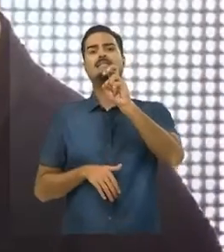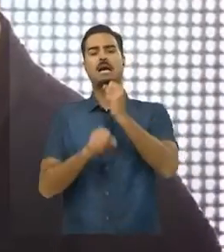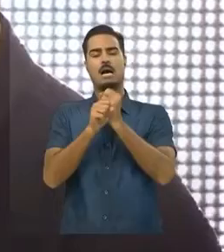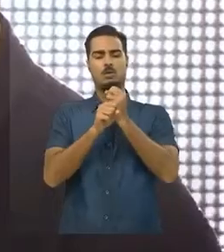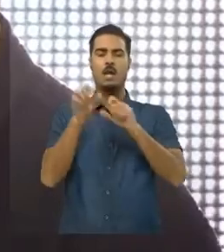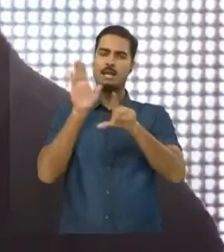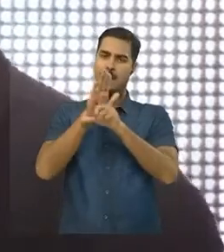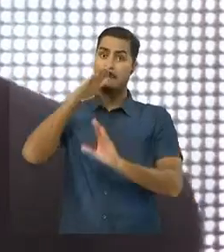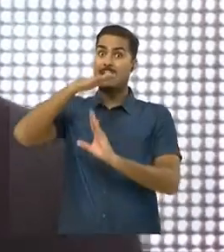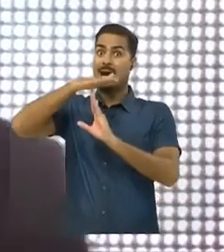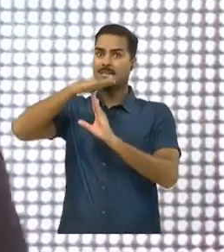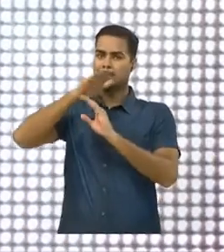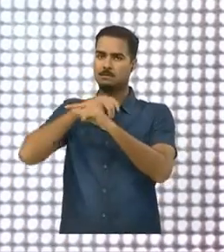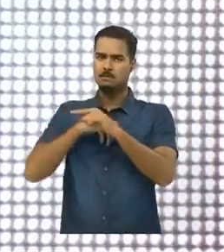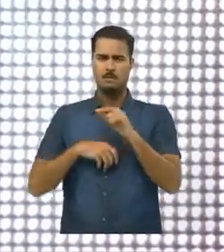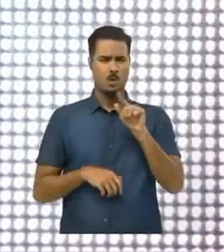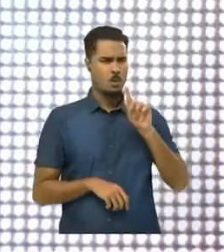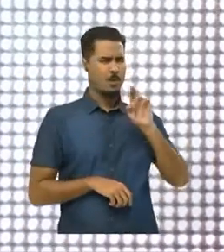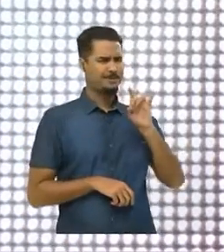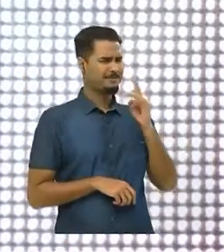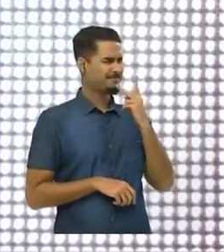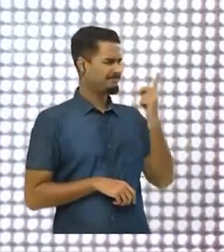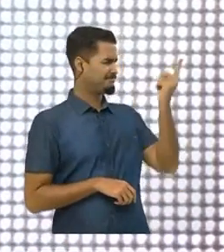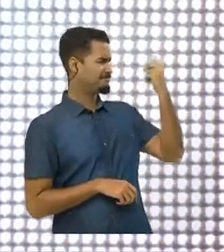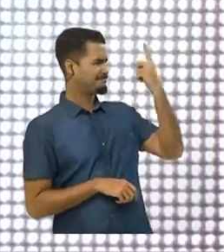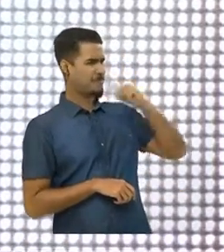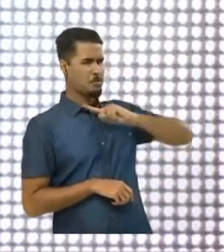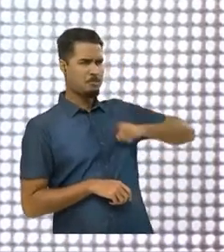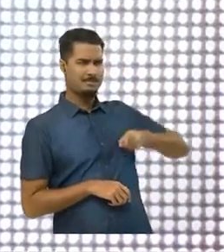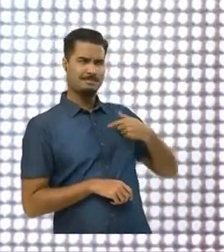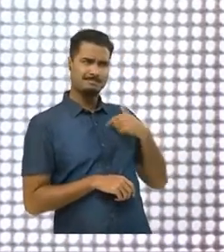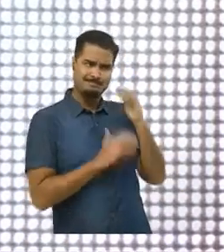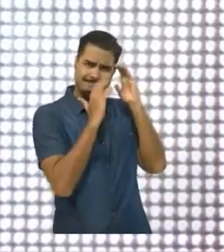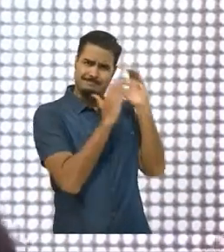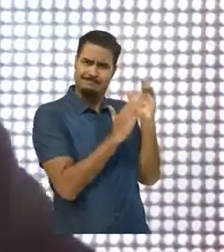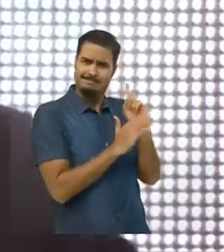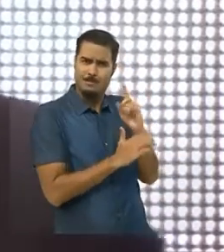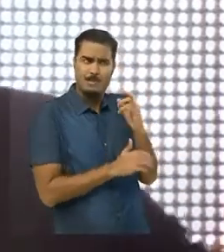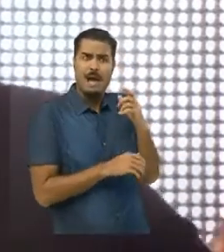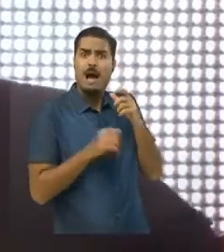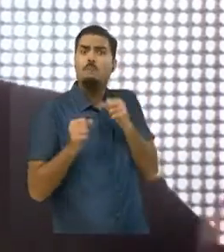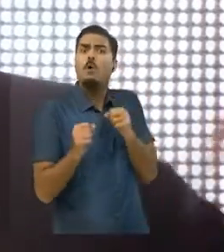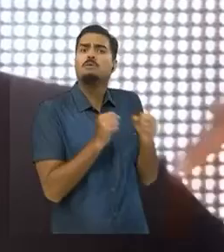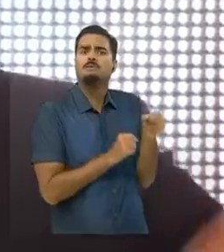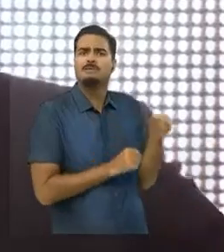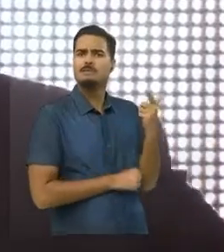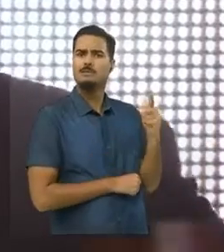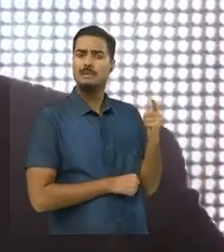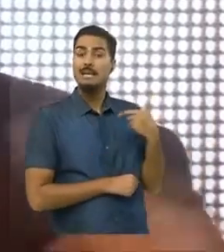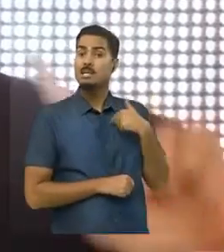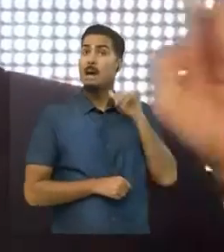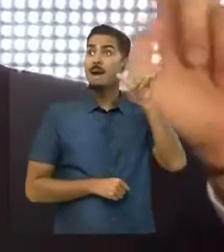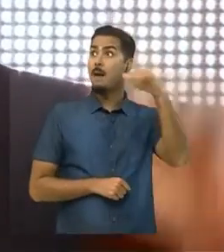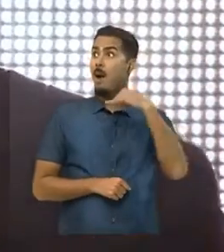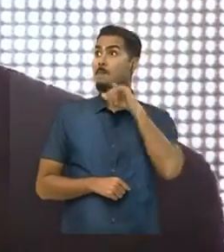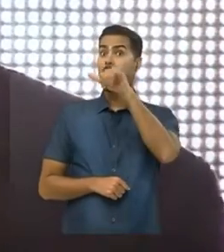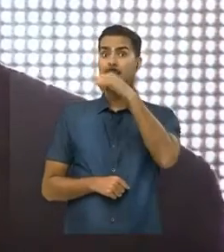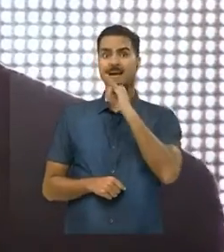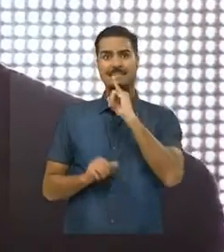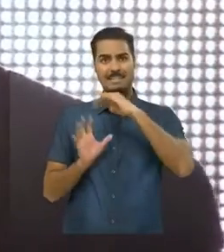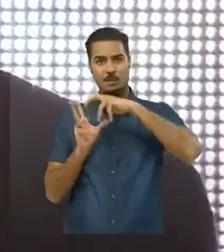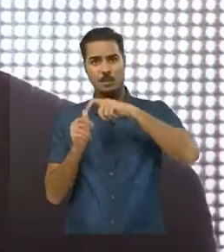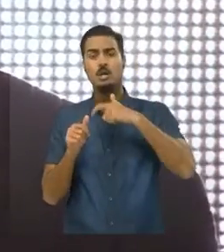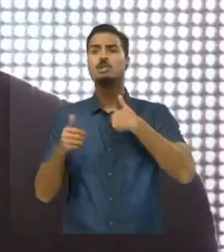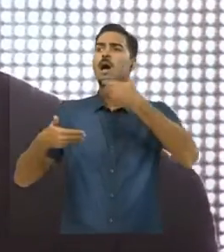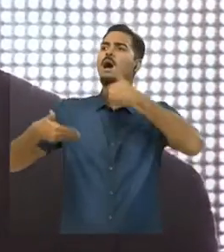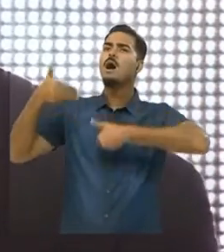Guaidó respondeu dizendo que não reconhece a autoridade de Elvis Amoroso e acrescentou que nas viagens internacionais que fez, foi bem